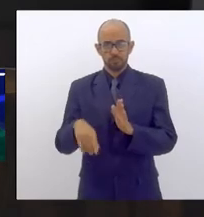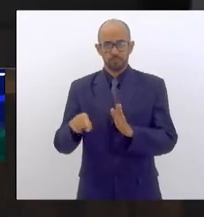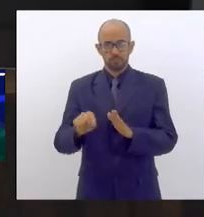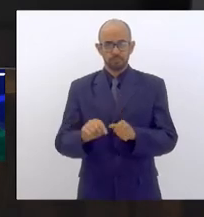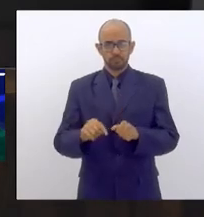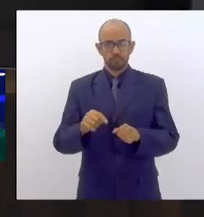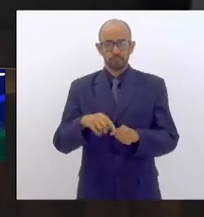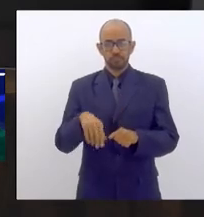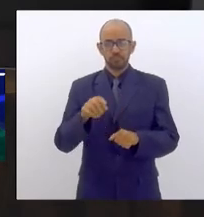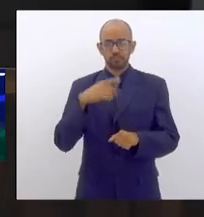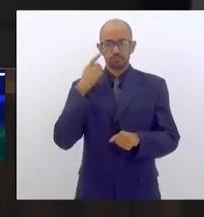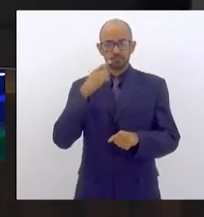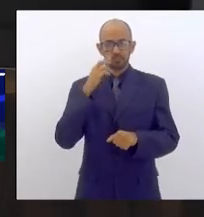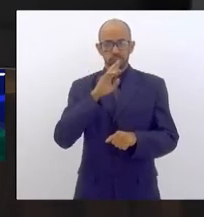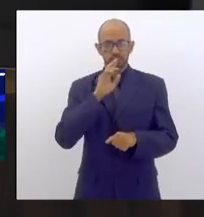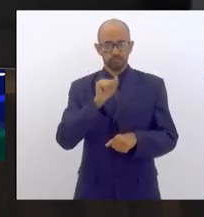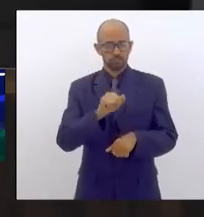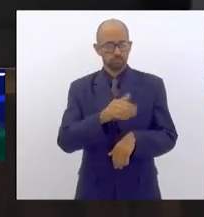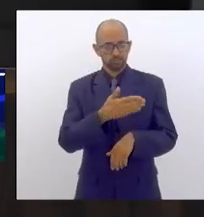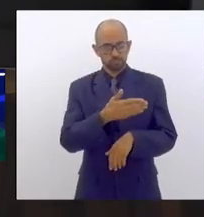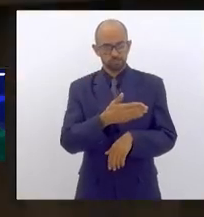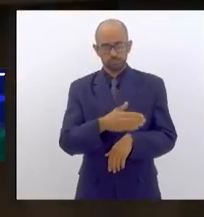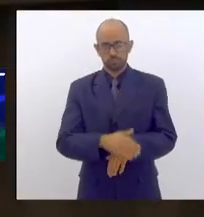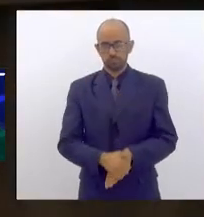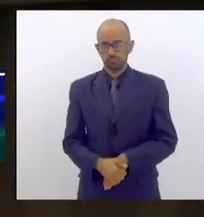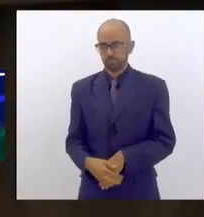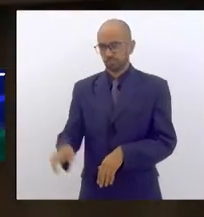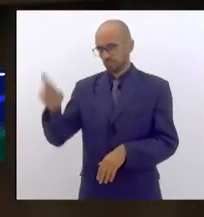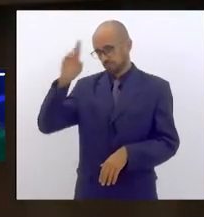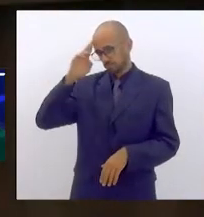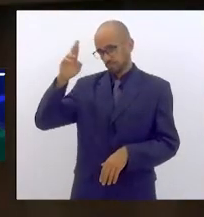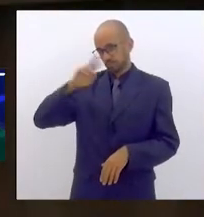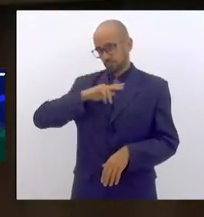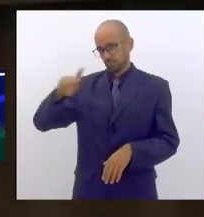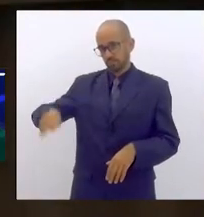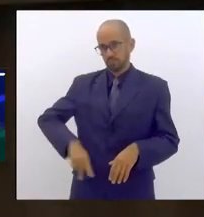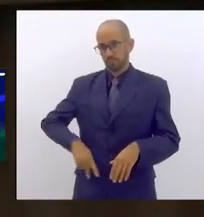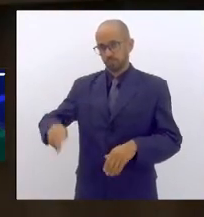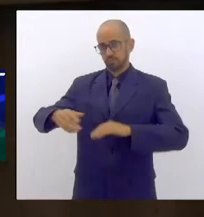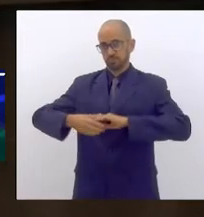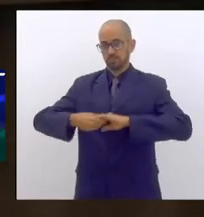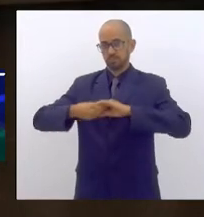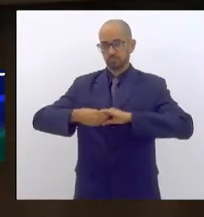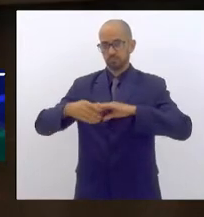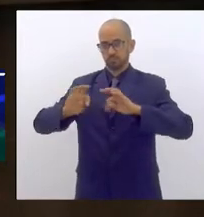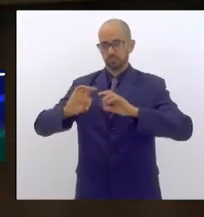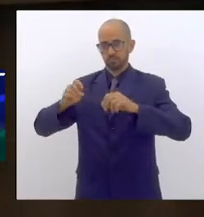Para emitir parecer, deputado Rodrigo Amorim. Senhor presidente, saudar todos os policiais civis que estão na galeria.